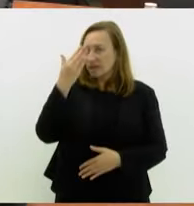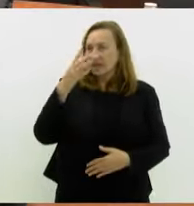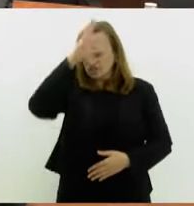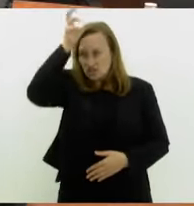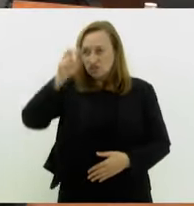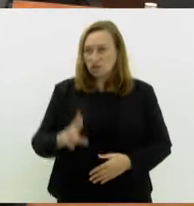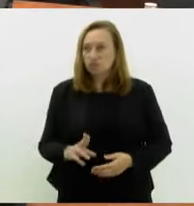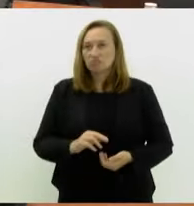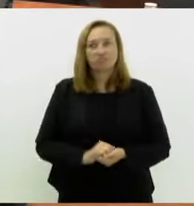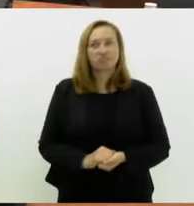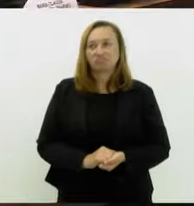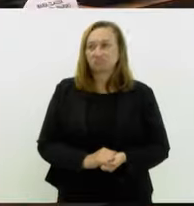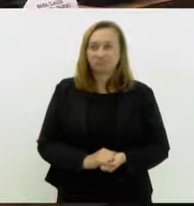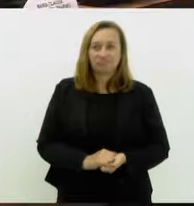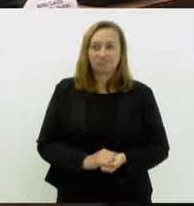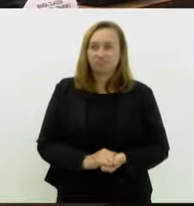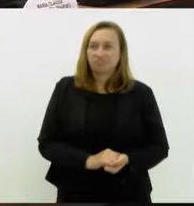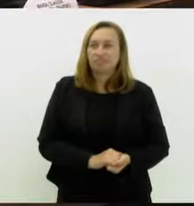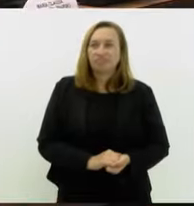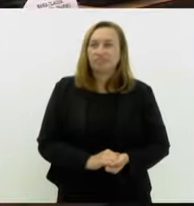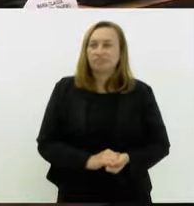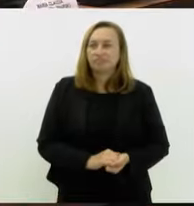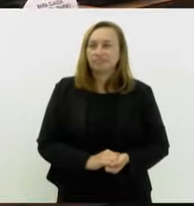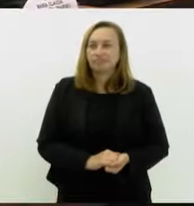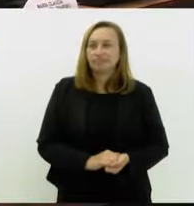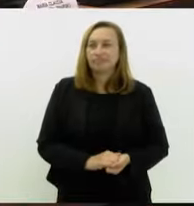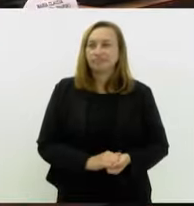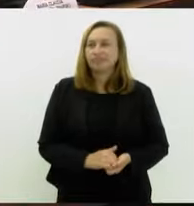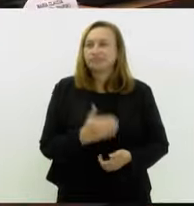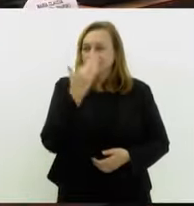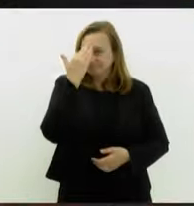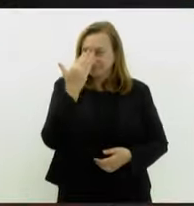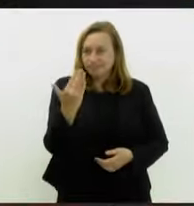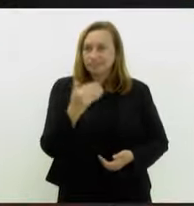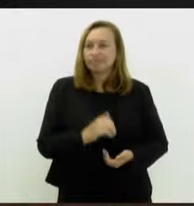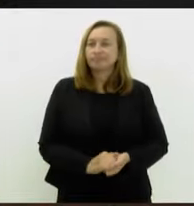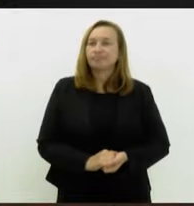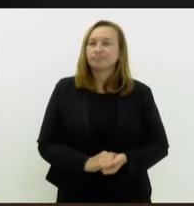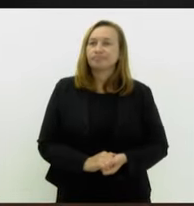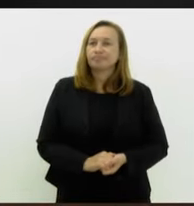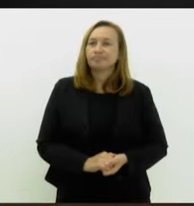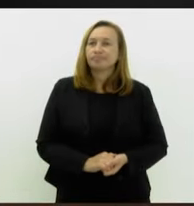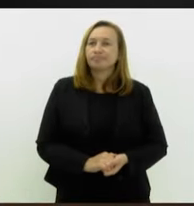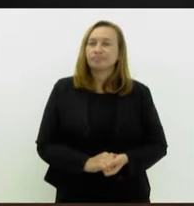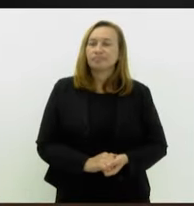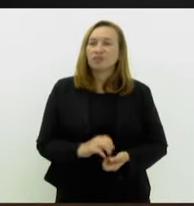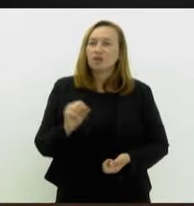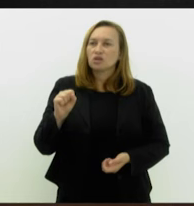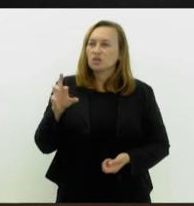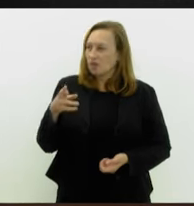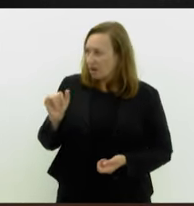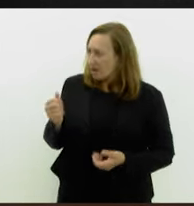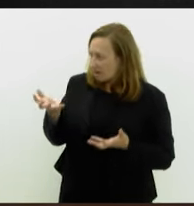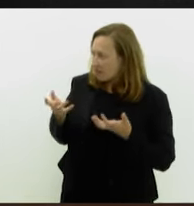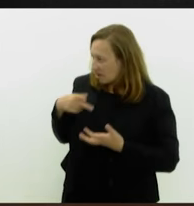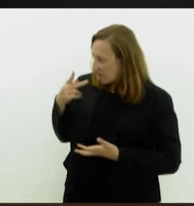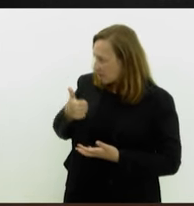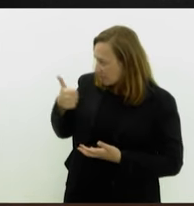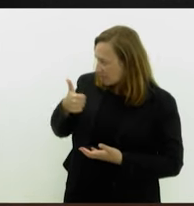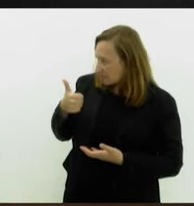Ju Obrigada Renata eh vou agradecer Aliás a Soraia quer falar primeiro eu